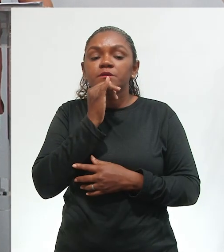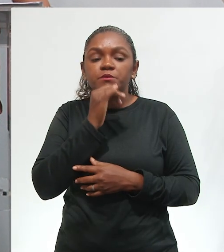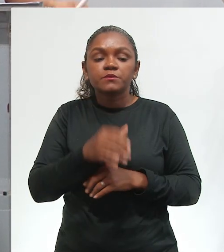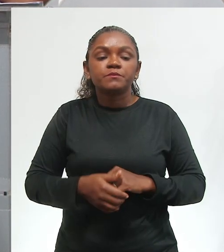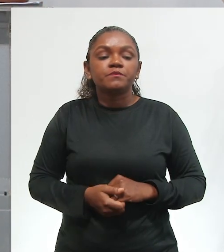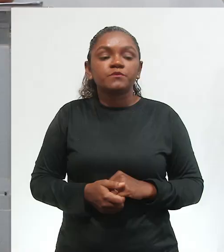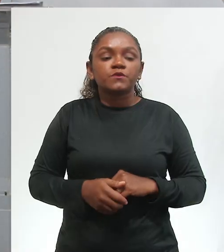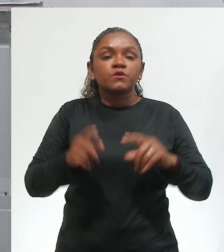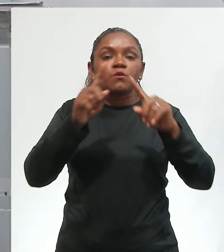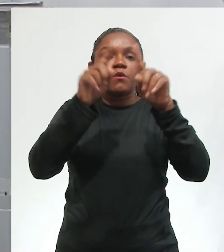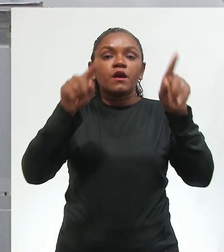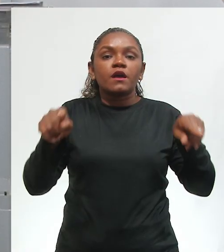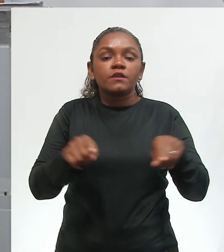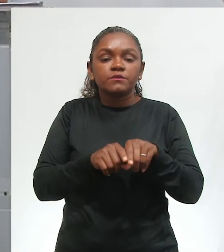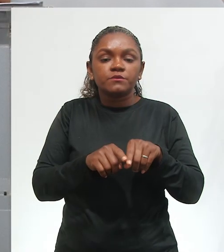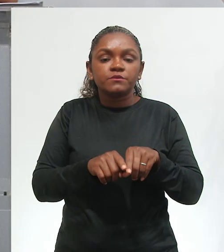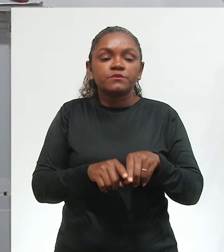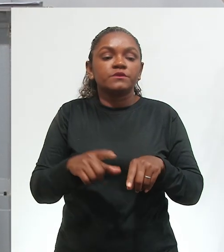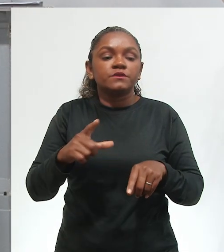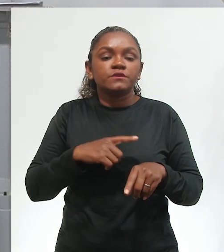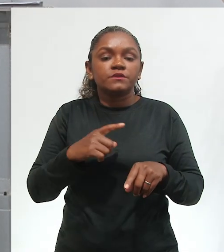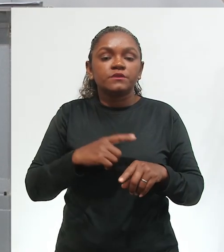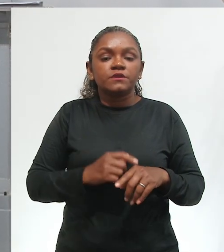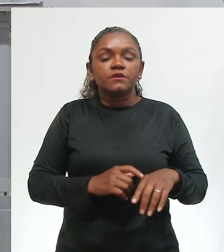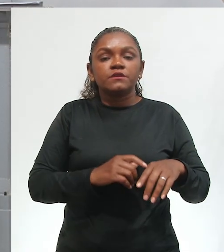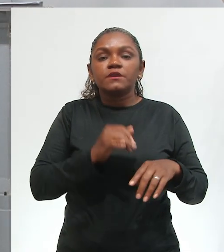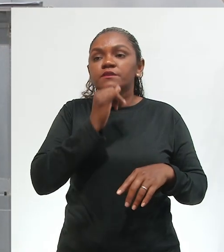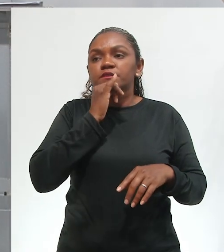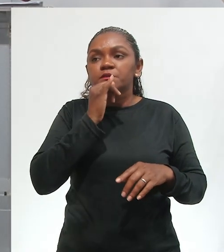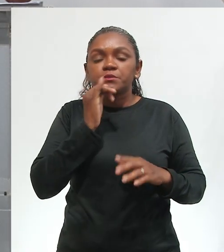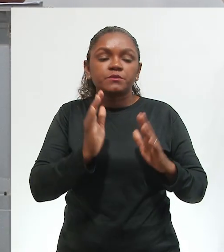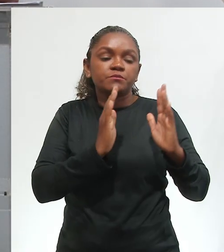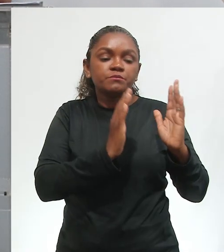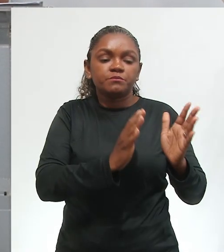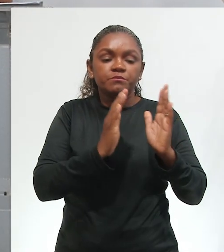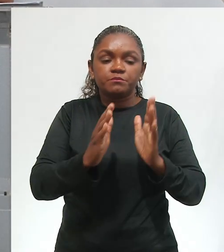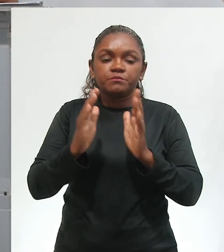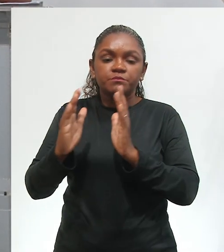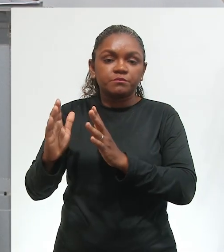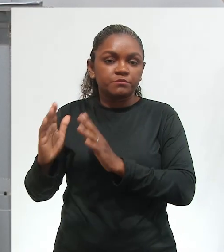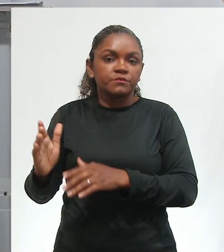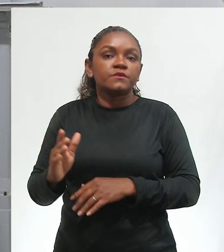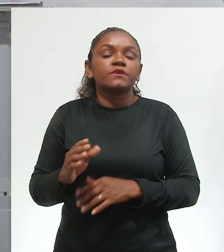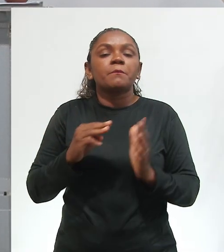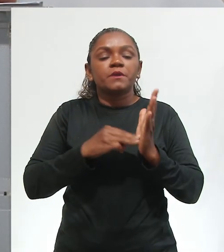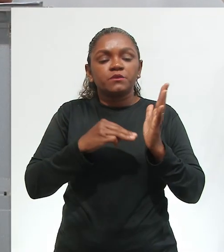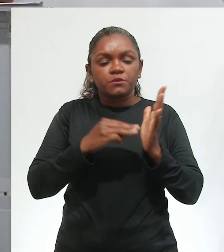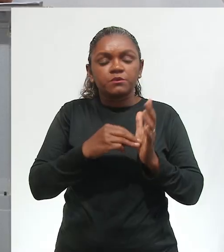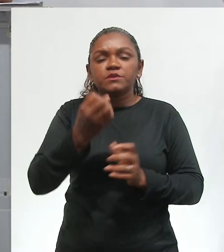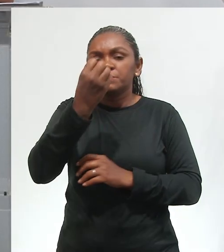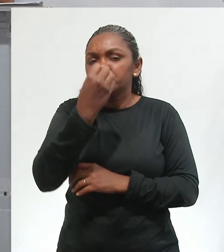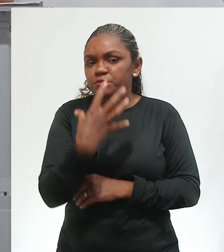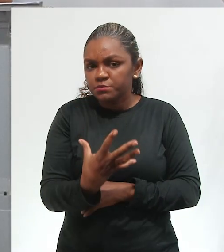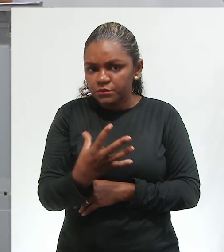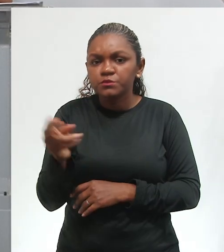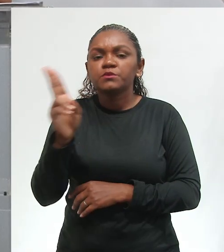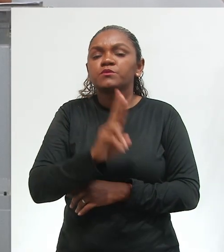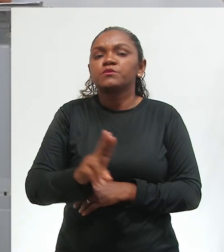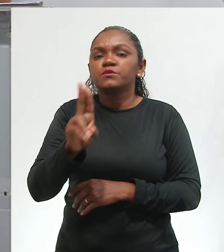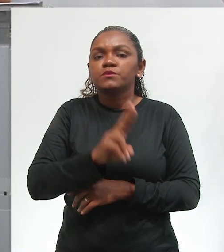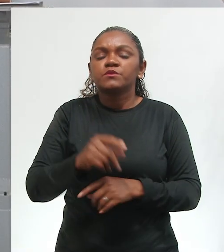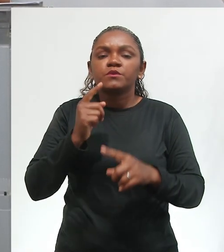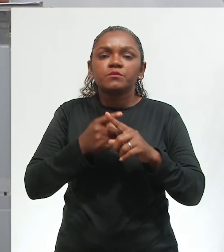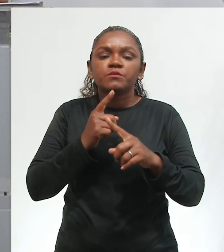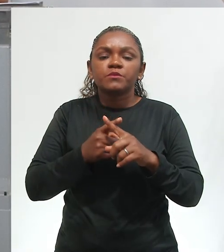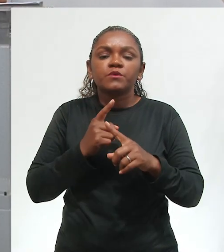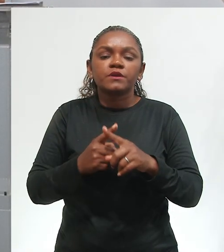de ordens e classes, nós temos o QVL, o quadro valor de lugar, que é uma metodologia muito útil para a gente ensinar